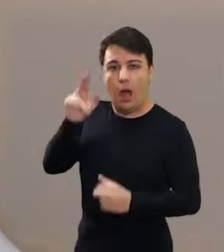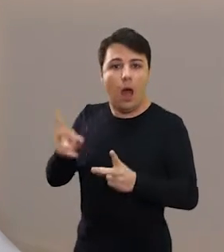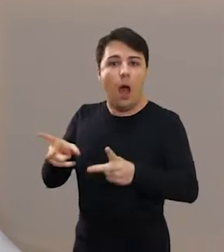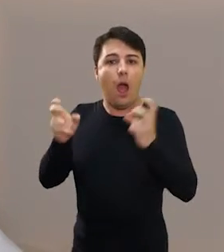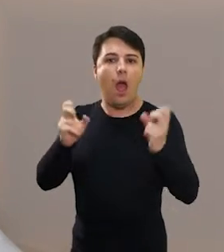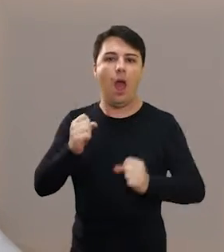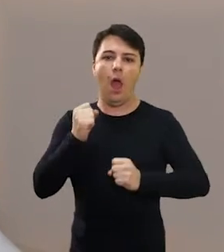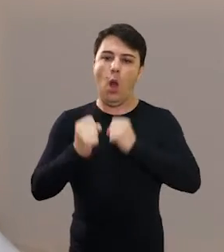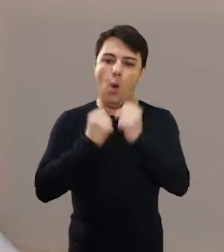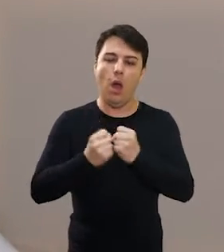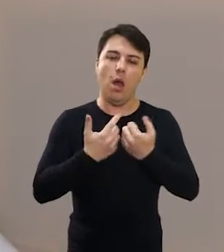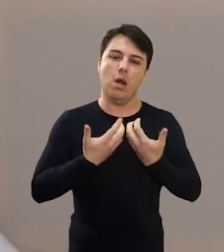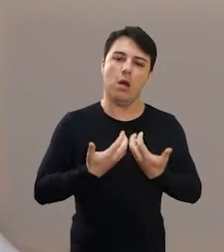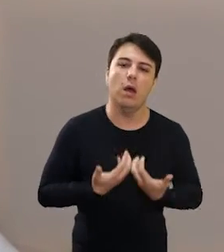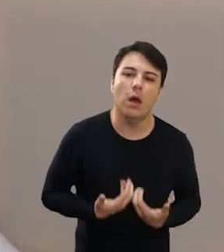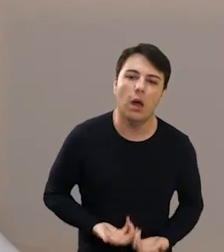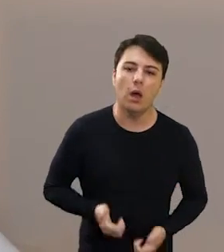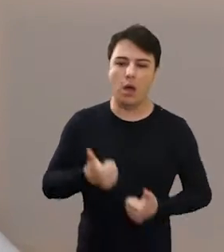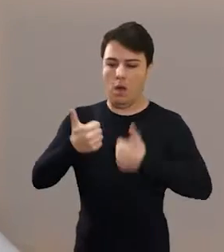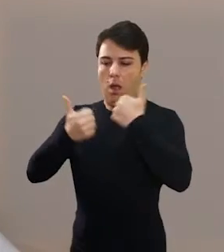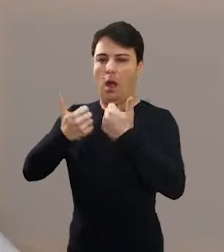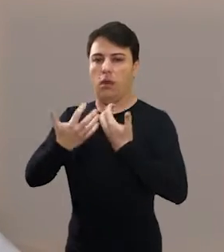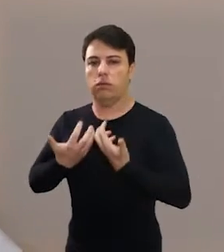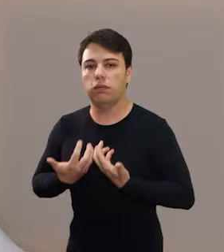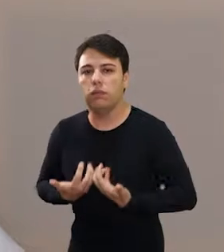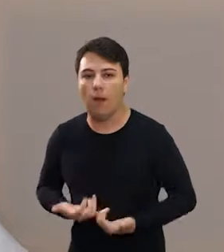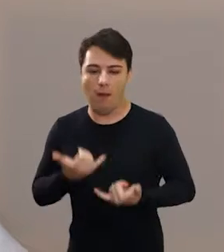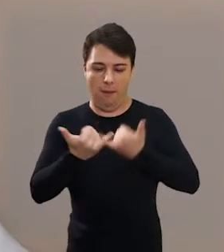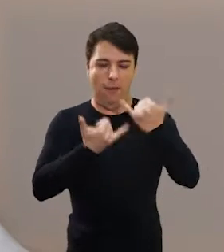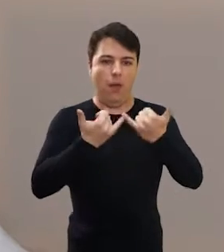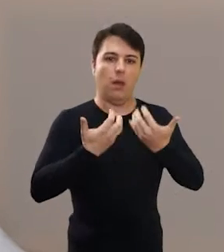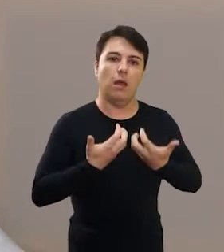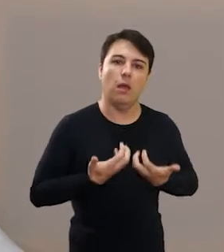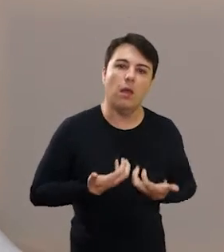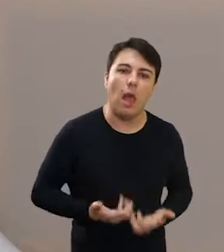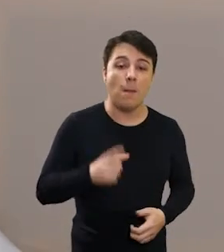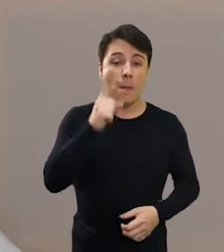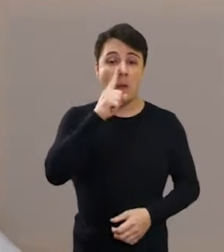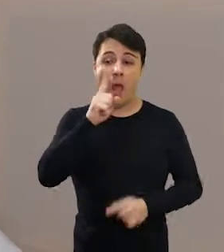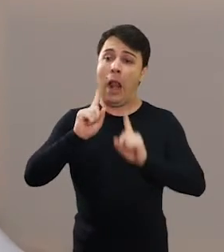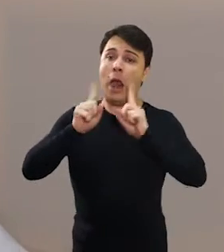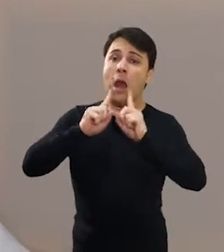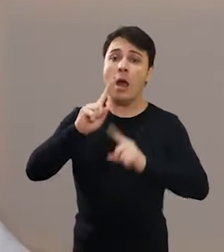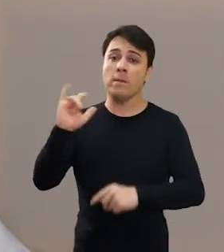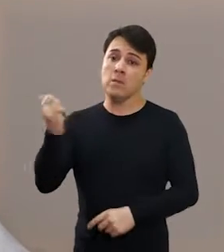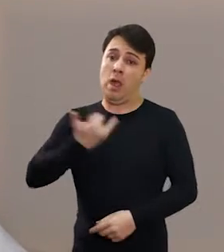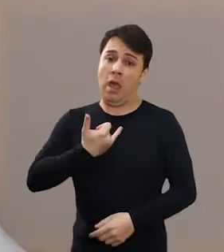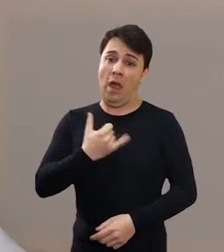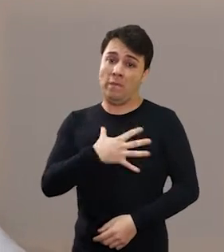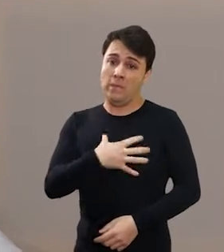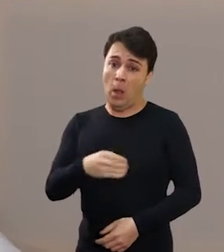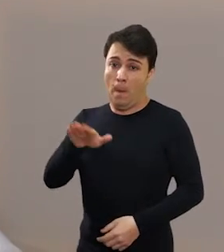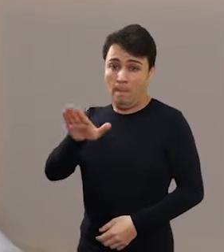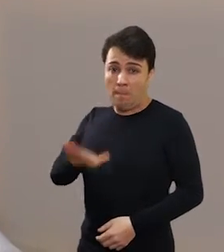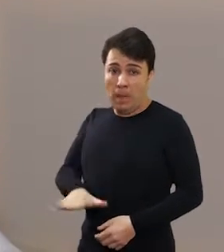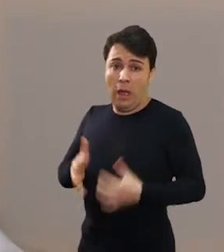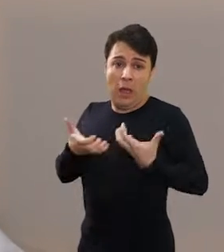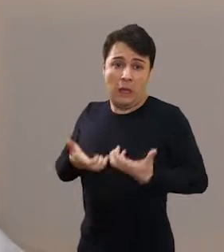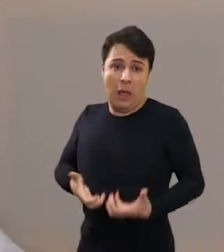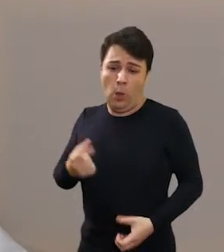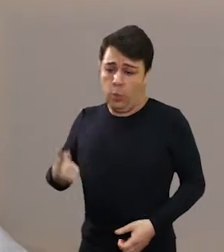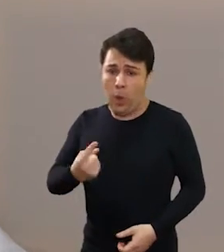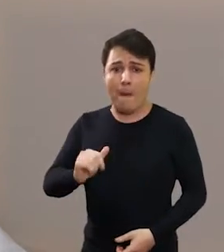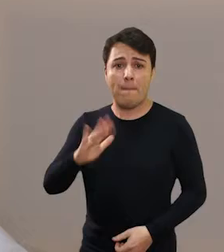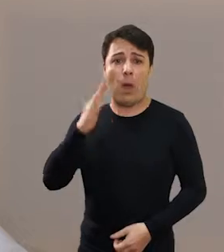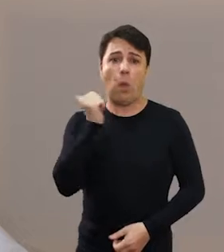maiores, nós vamos observar um cansaço às atividades do dia a dia, então correr, jogar bola, brincar. Muitas vezes as mães nos trazem